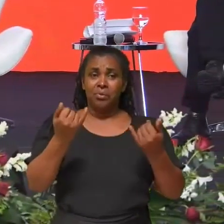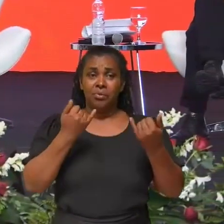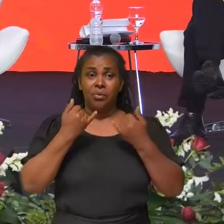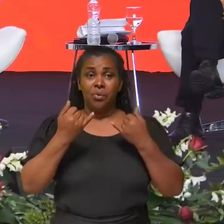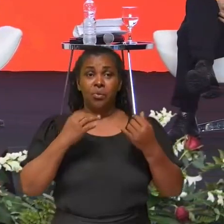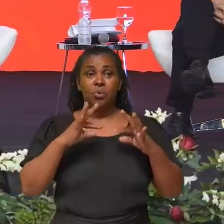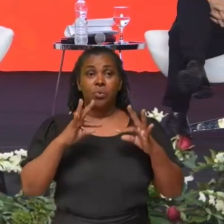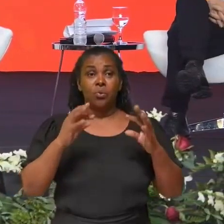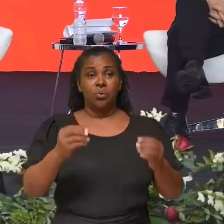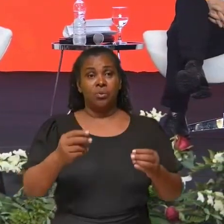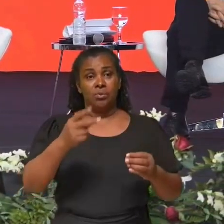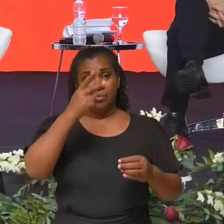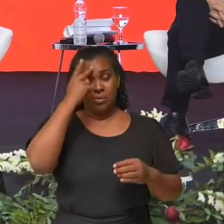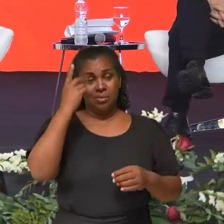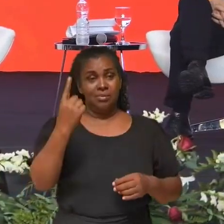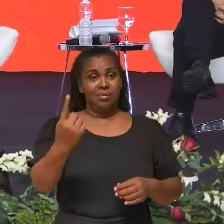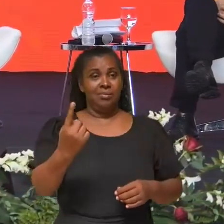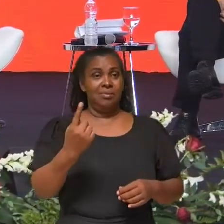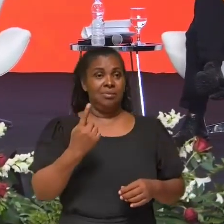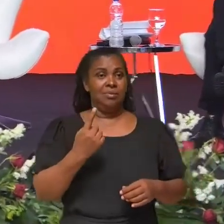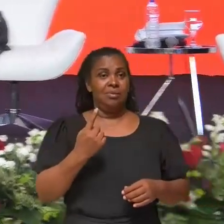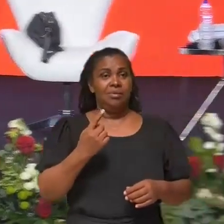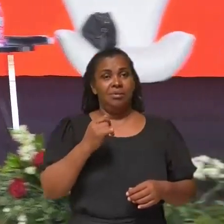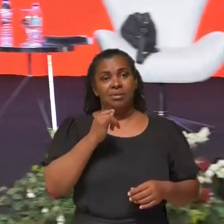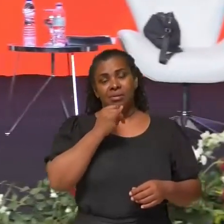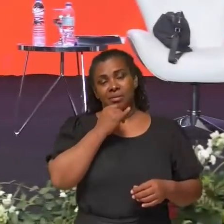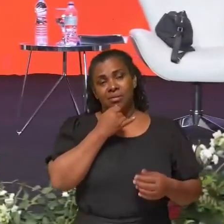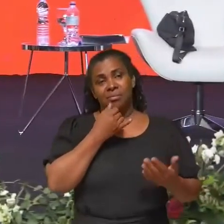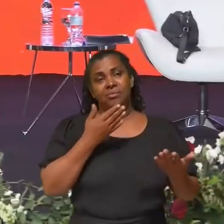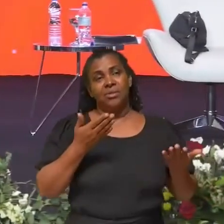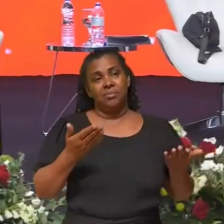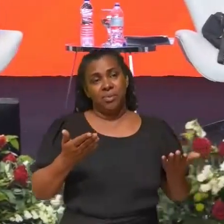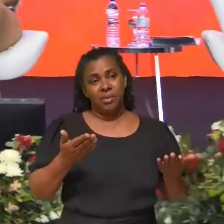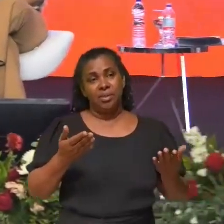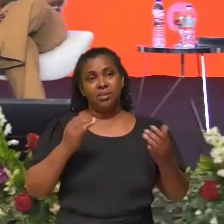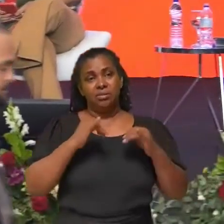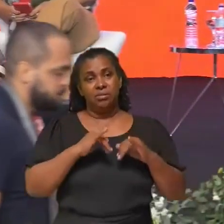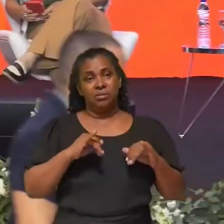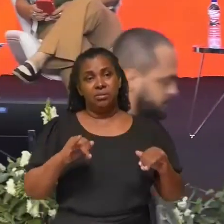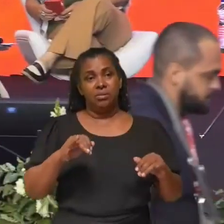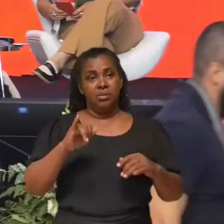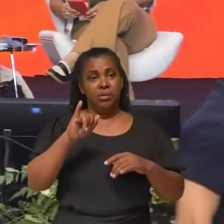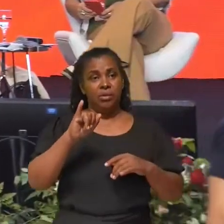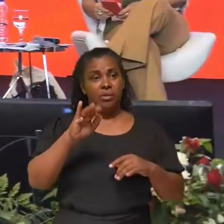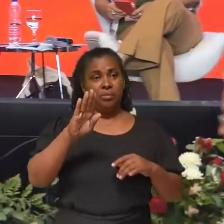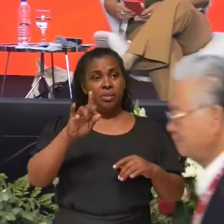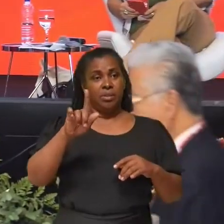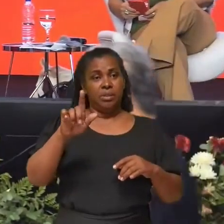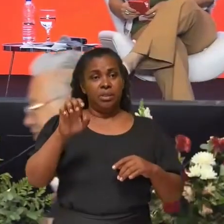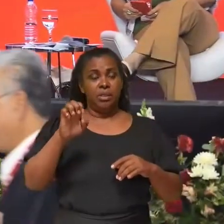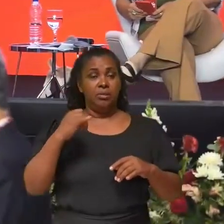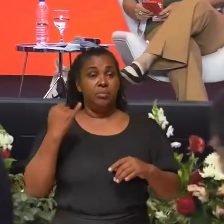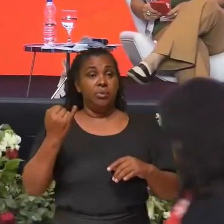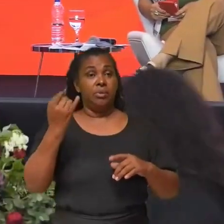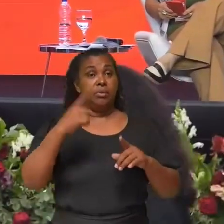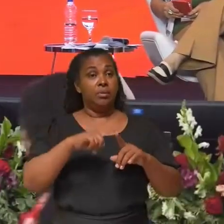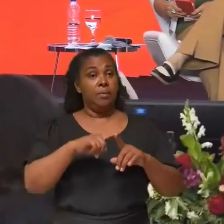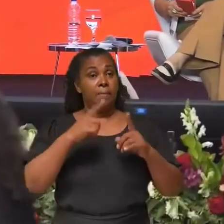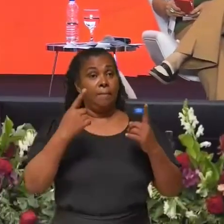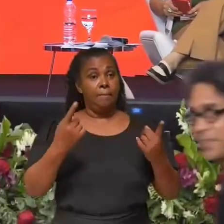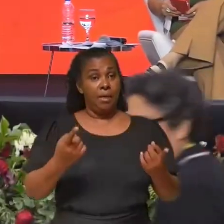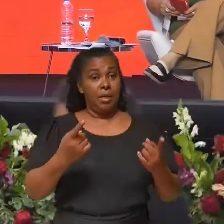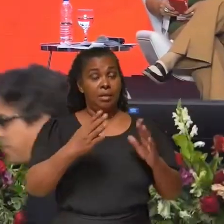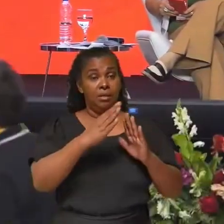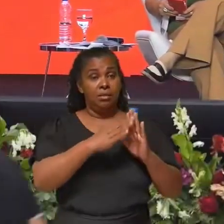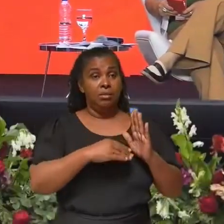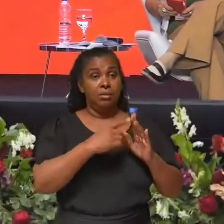Eu vou lamentar aqui dizer que o IBGE é importante, mas o anuário estatístico não é